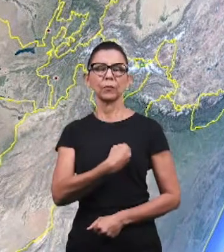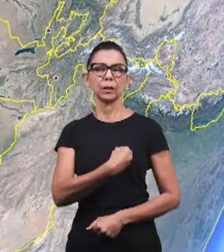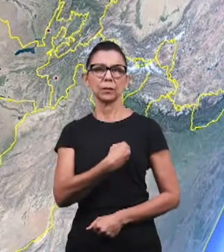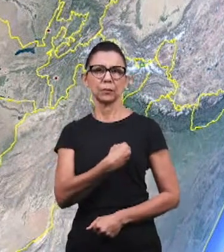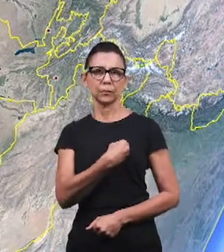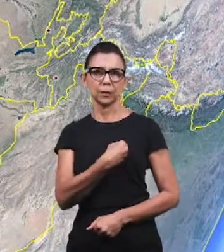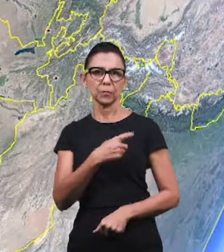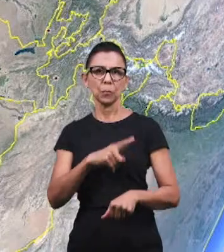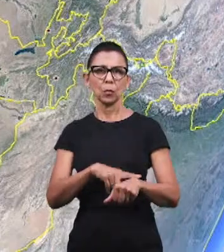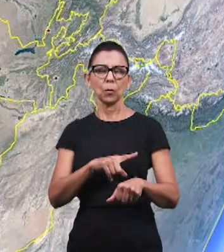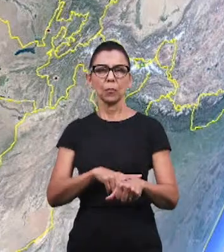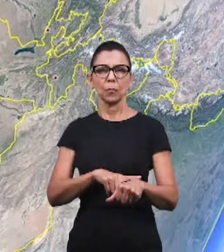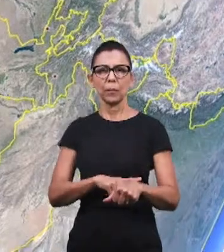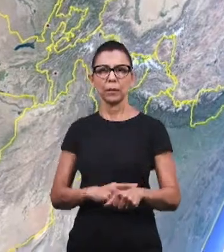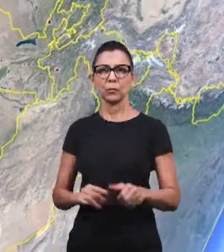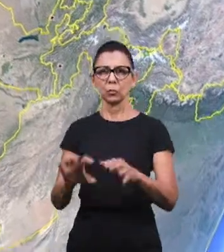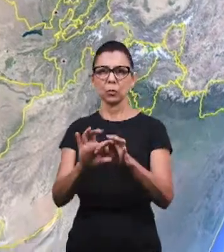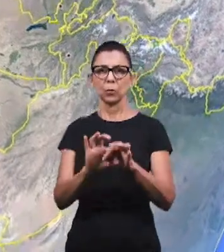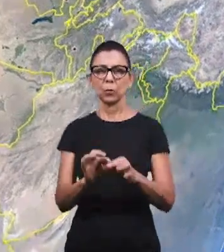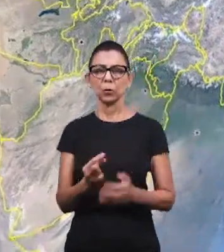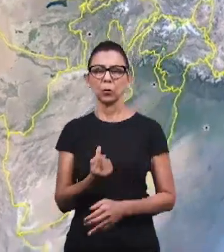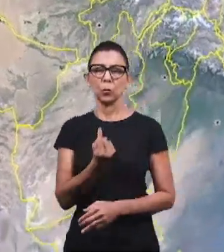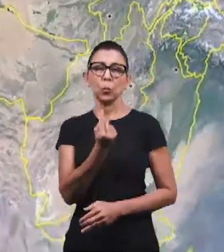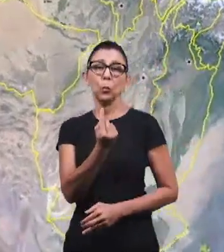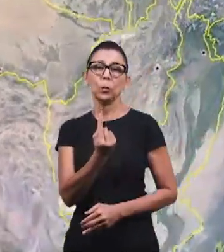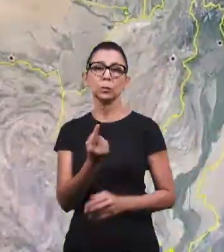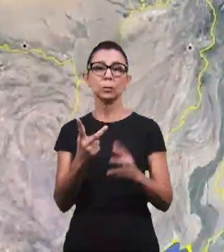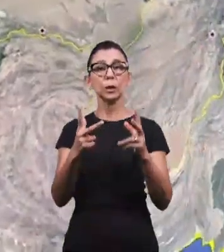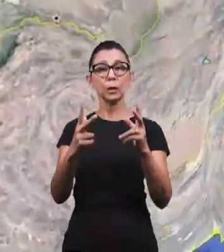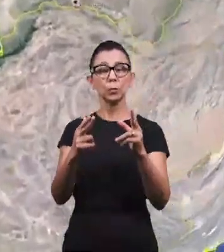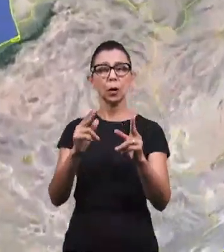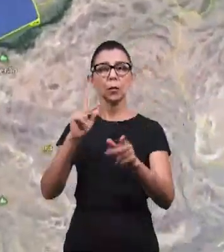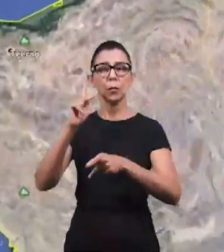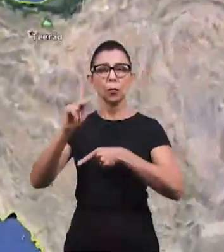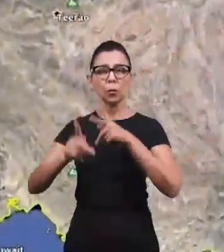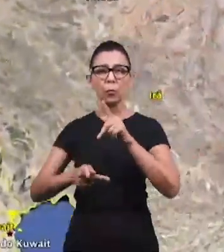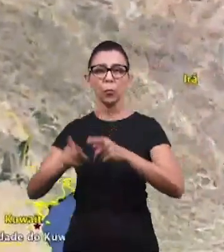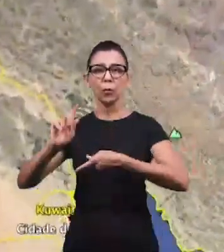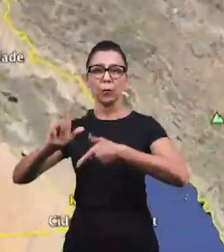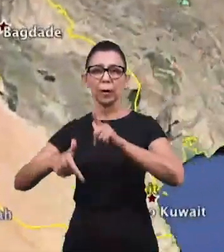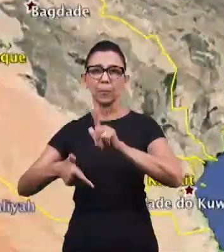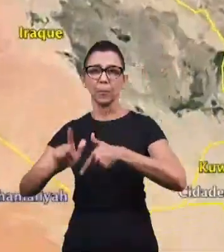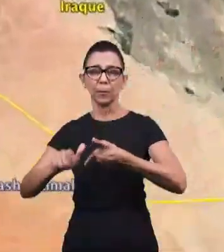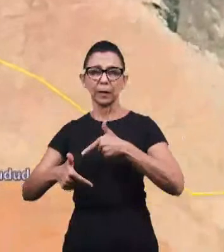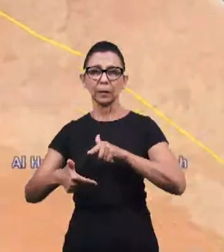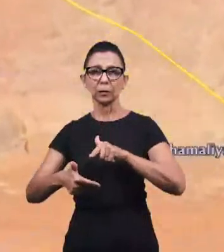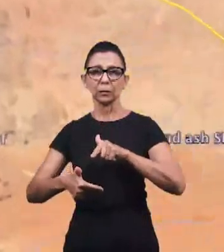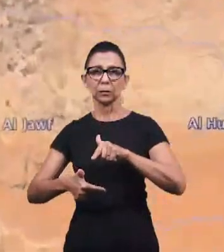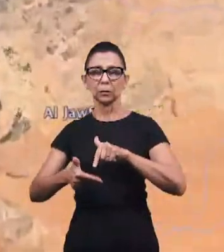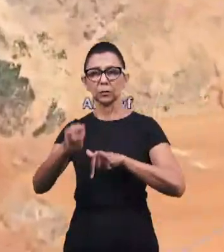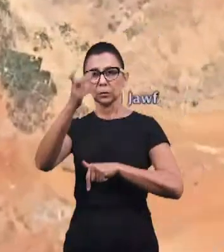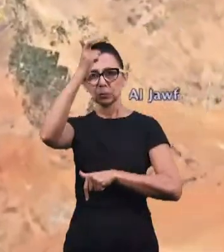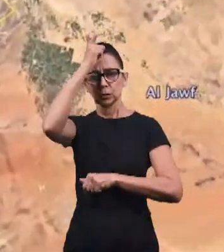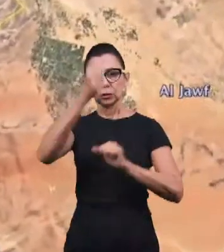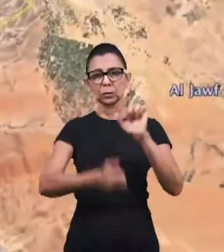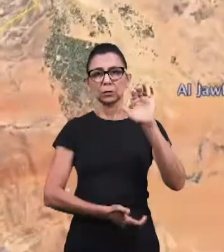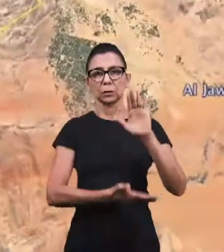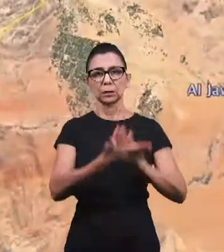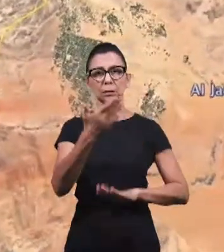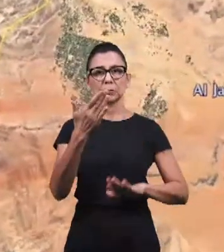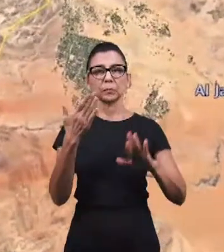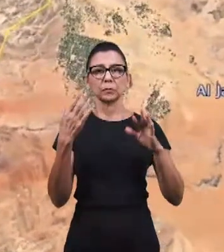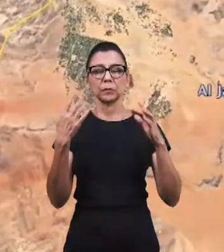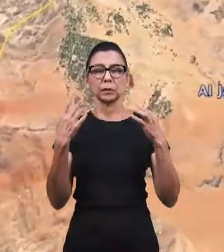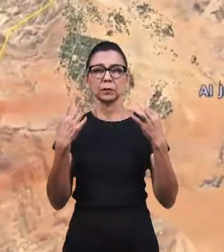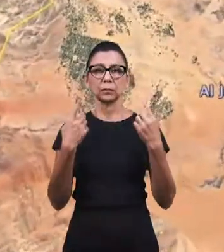um momento de unidade e comunhão, como viveram os hebreus na saída do Egito e os discípulos com o Senhor Jesus